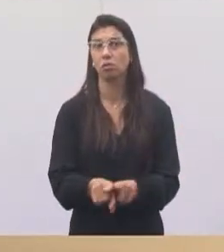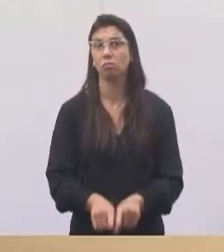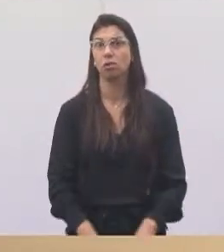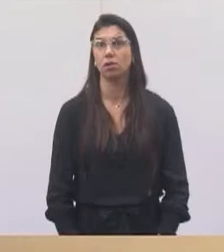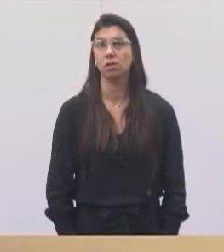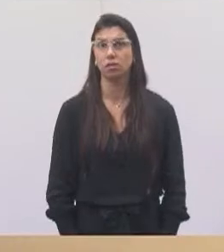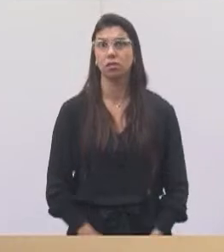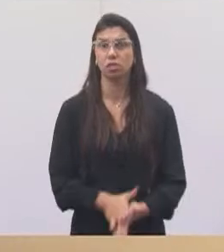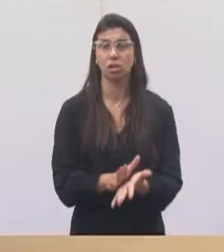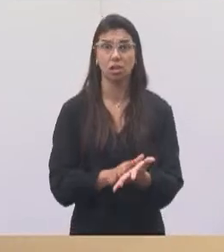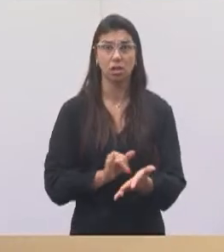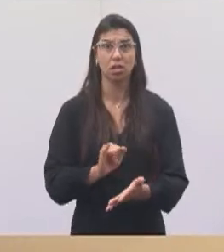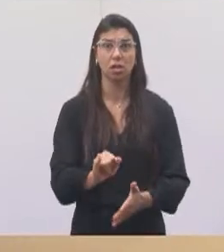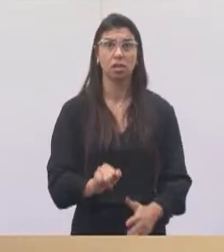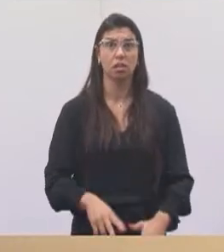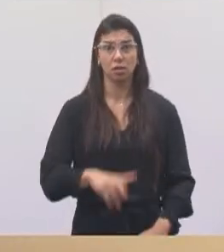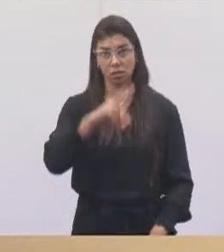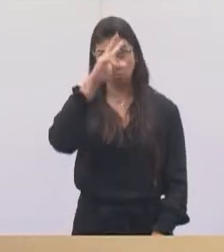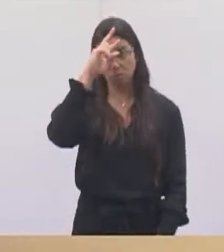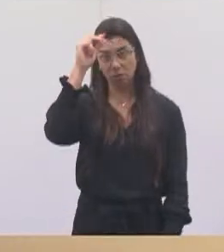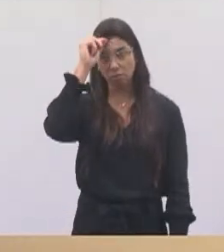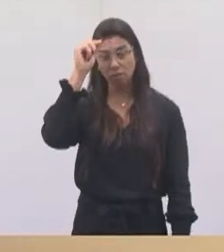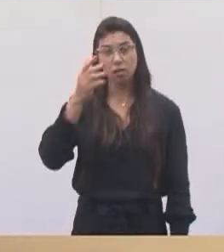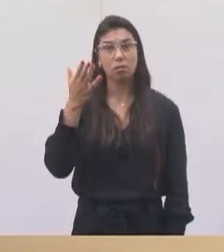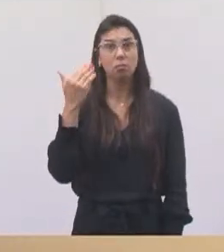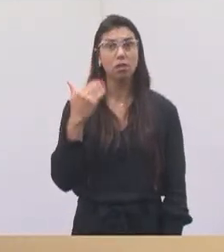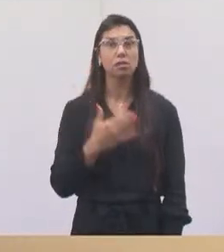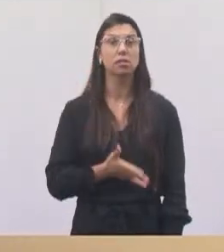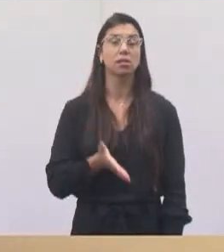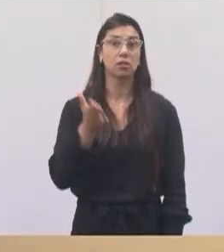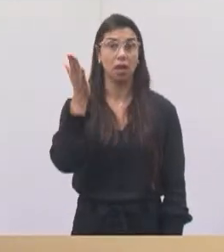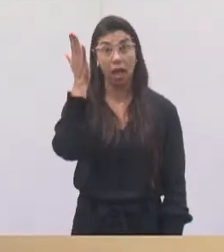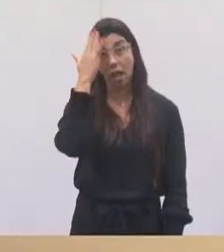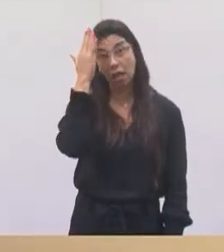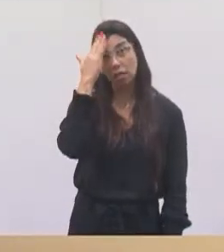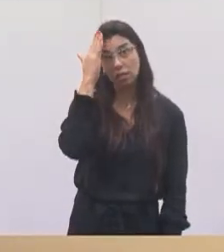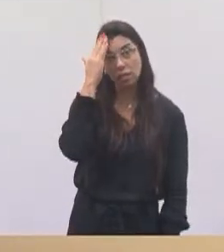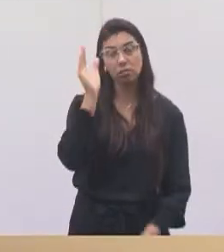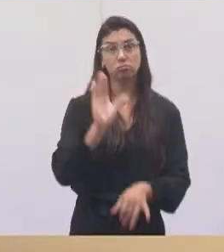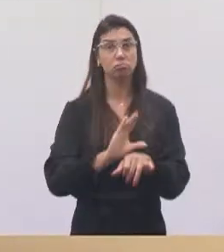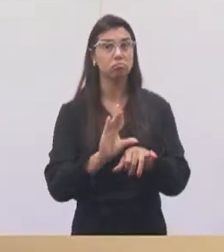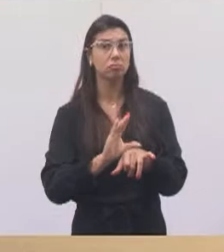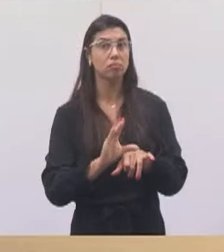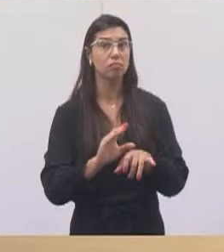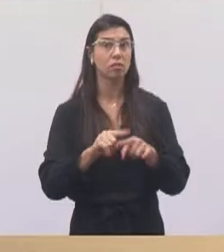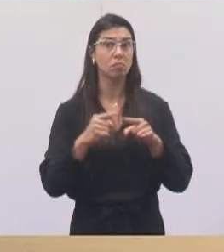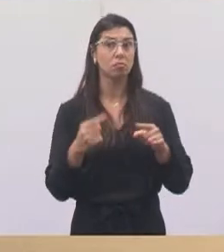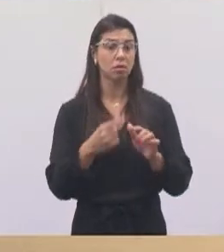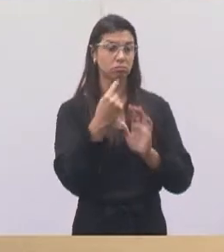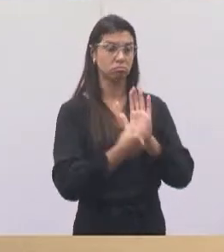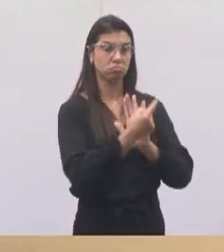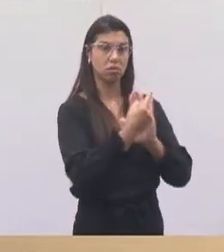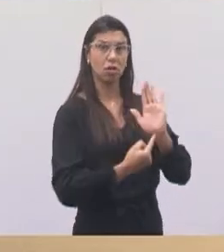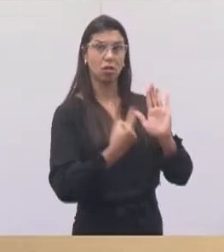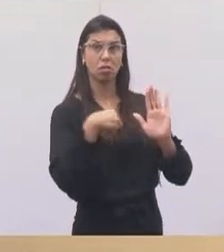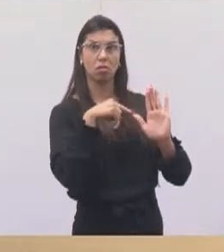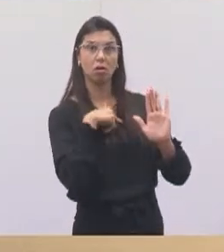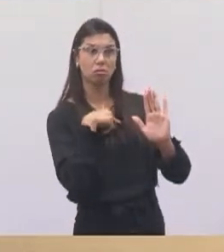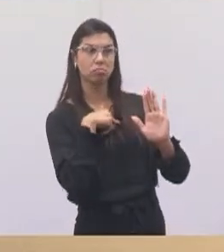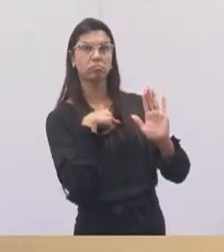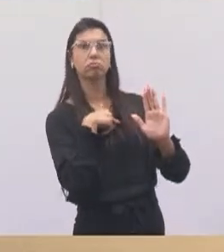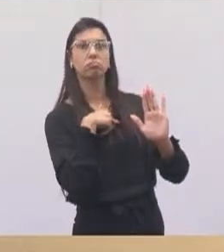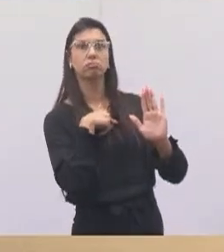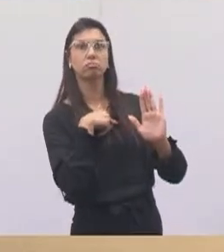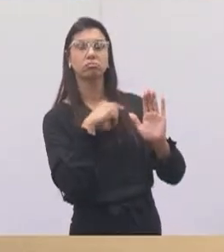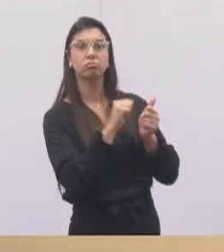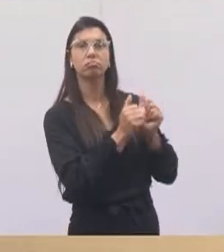O prefeito entendeu na época que era inconstitucional, nós derrubamos o veto nessa casa, e